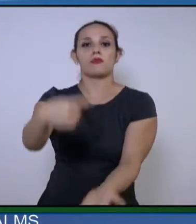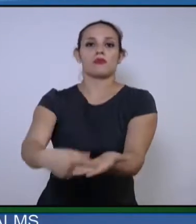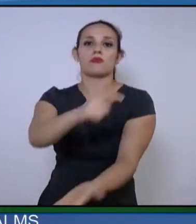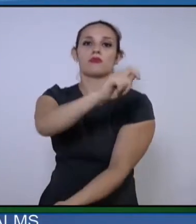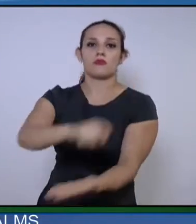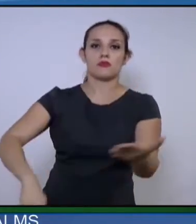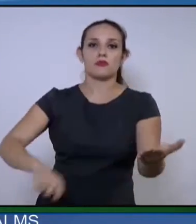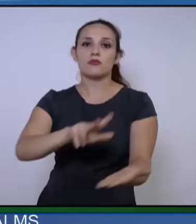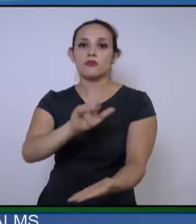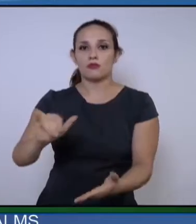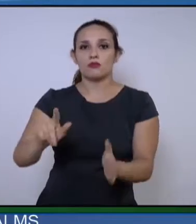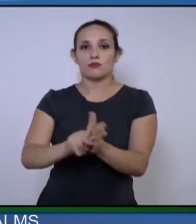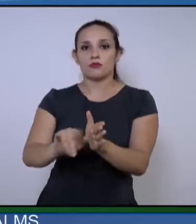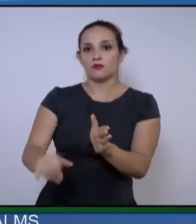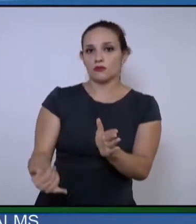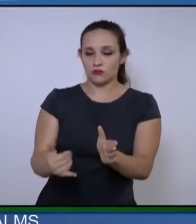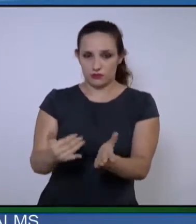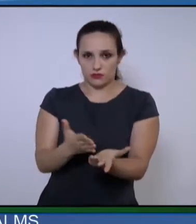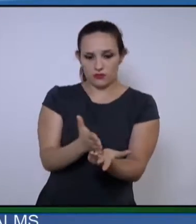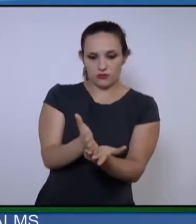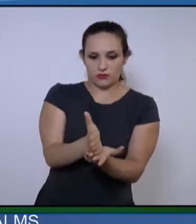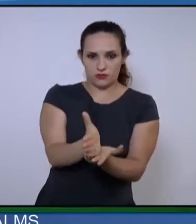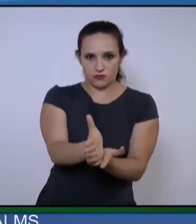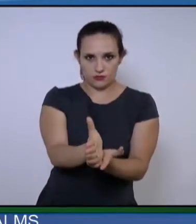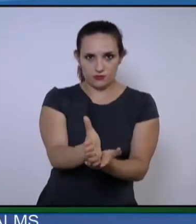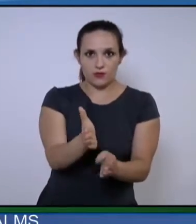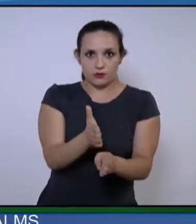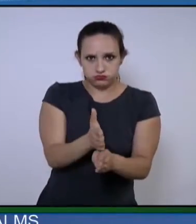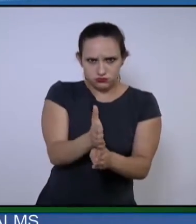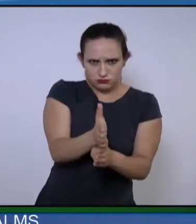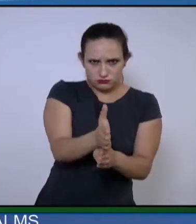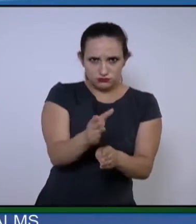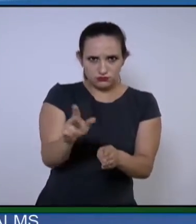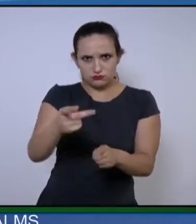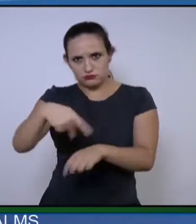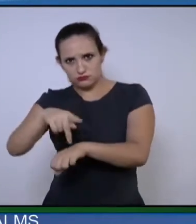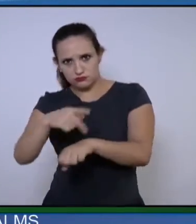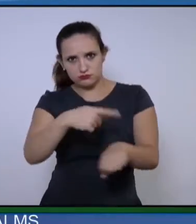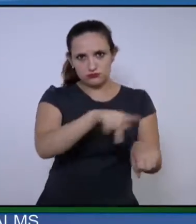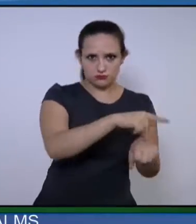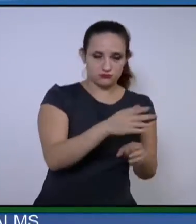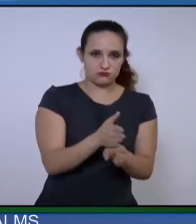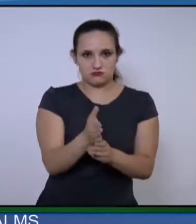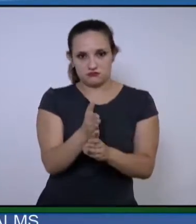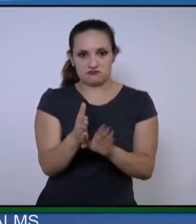questão do CISFRON. E o que a gente vê agora, e aí não é porque nós somos